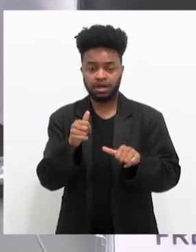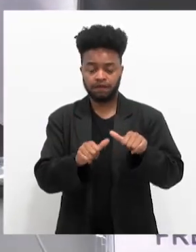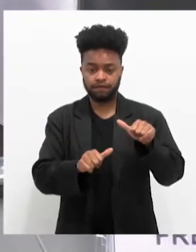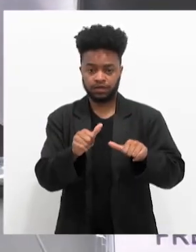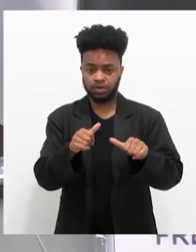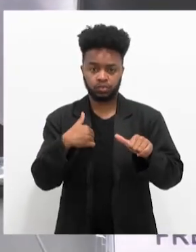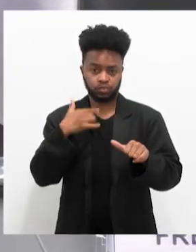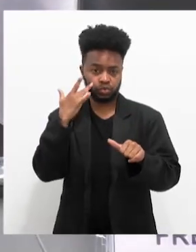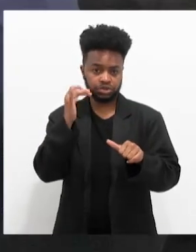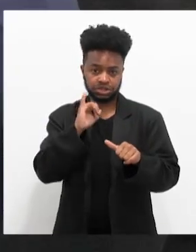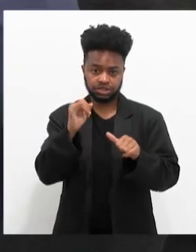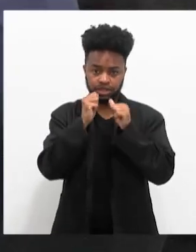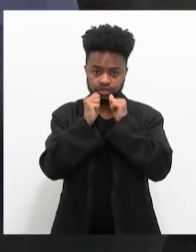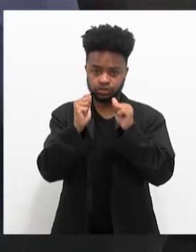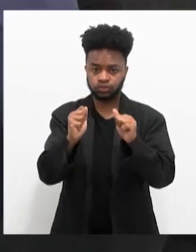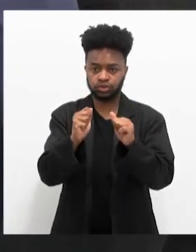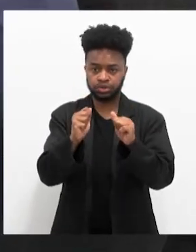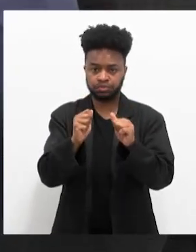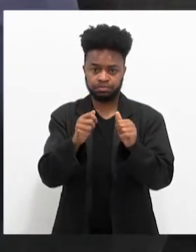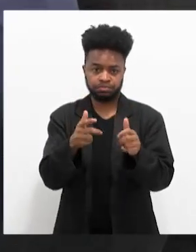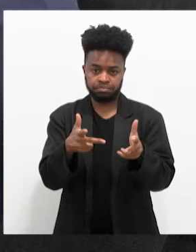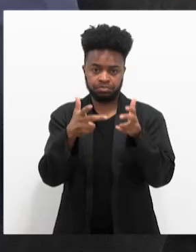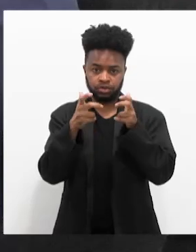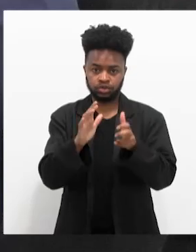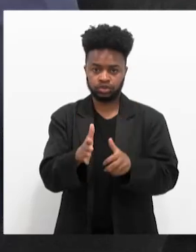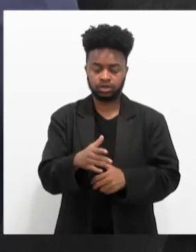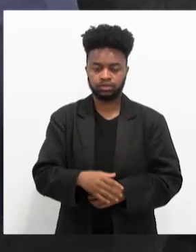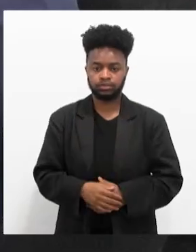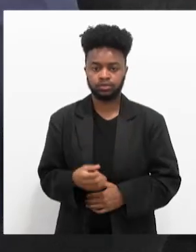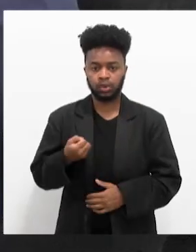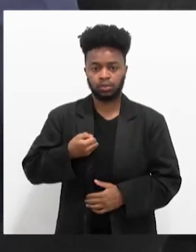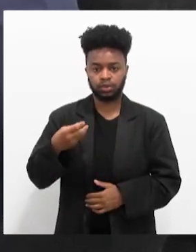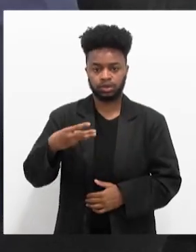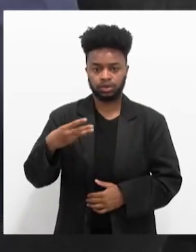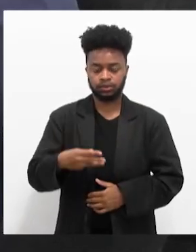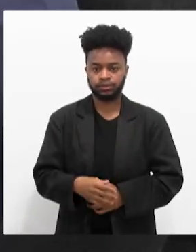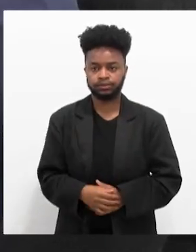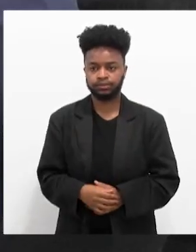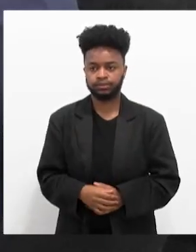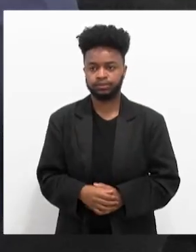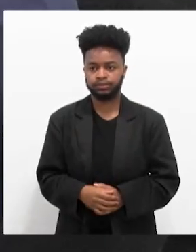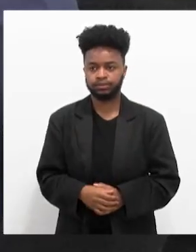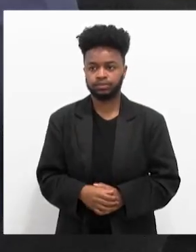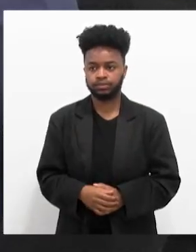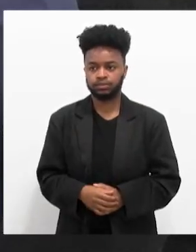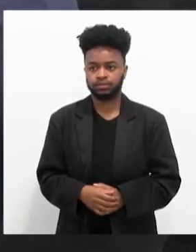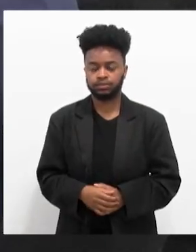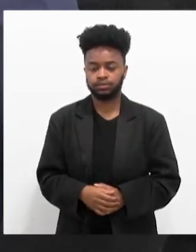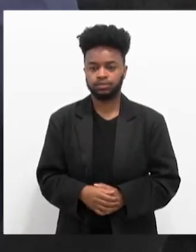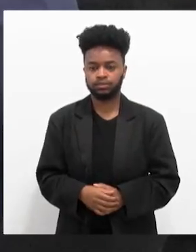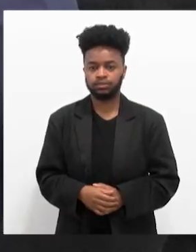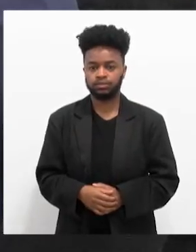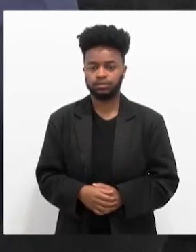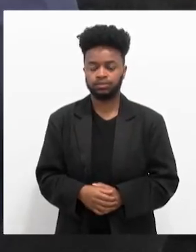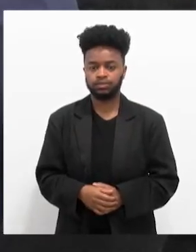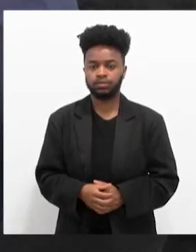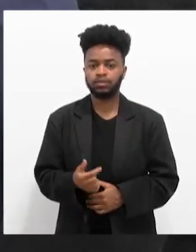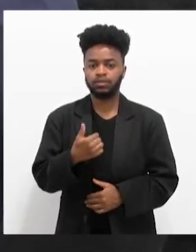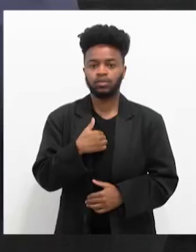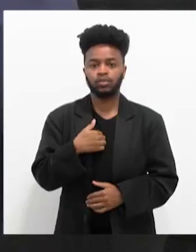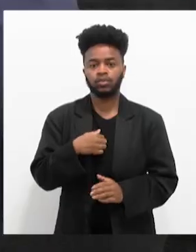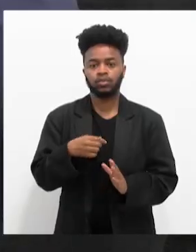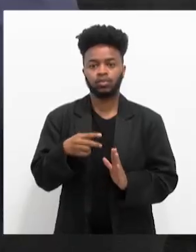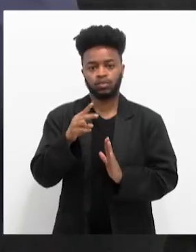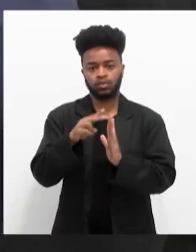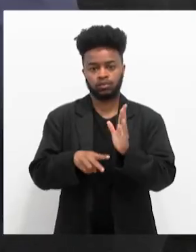para a assessoria. É o item 3 da pauta, deputado Cozzolino. Eu vou chamar os trabalhos à ordem e